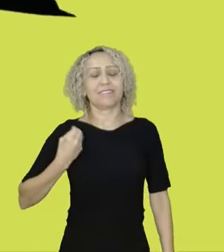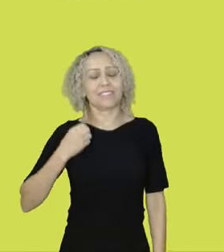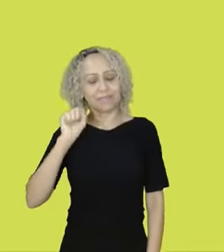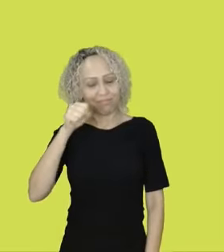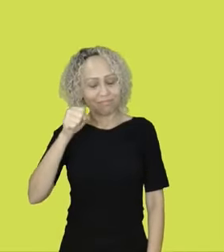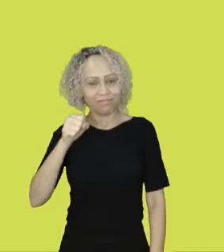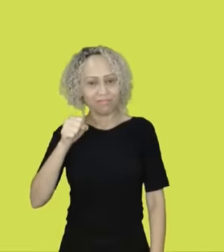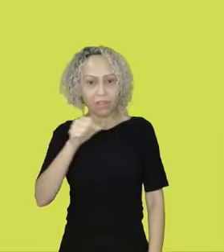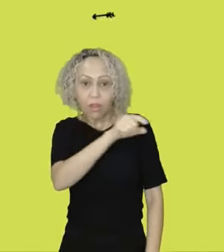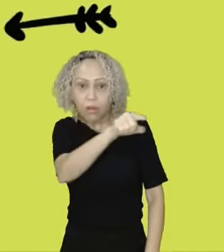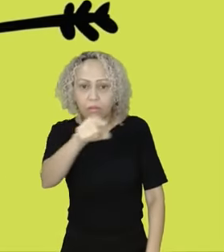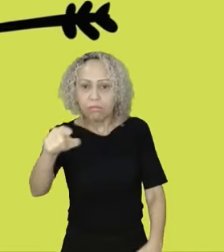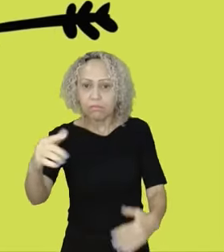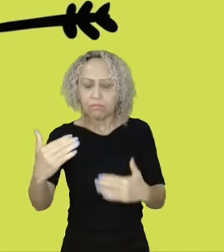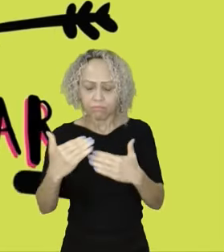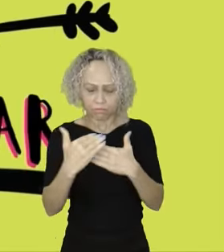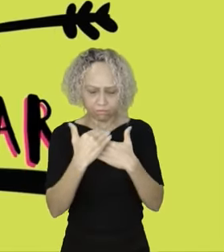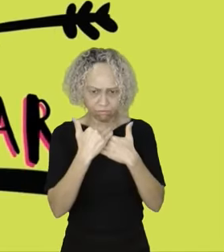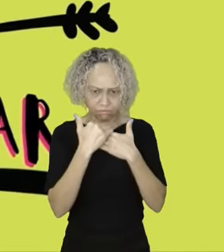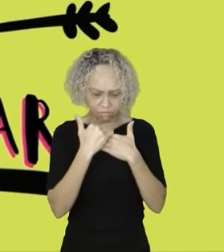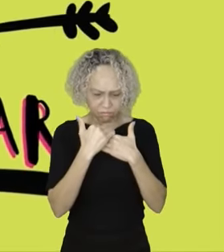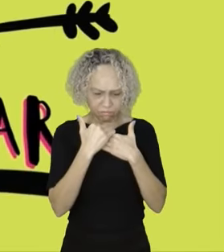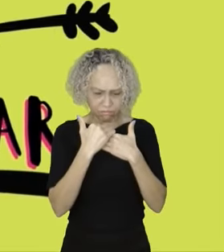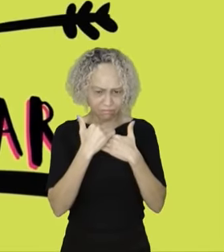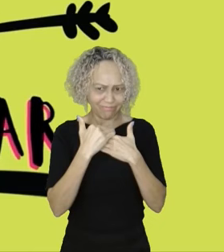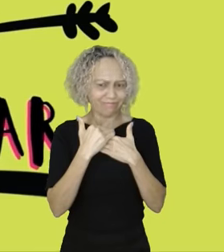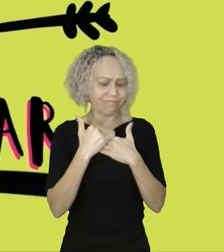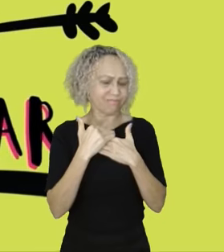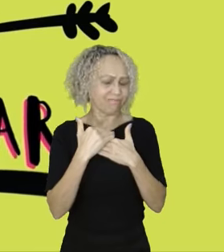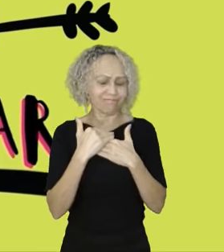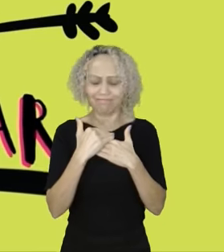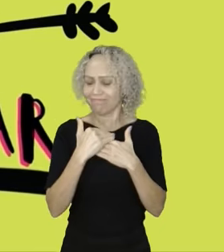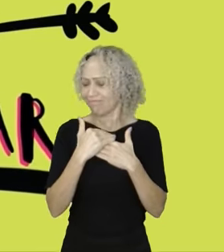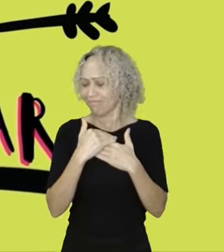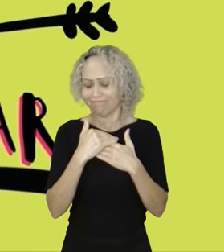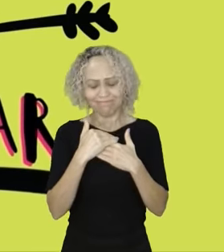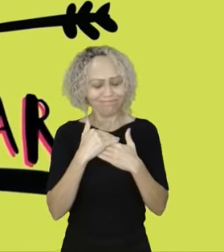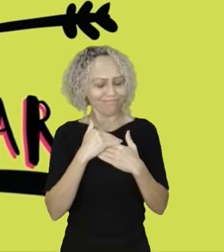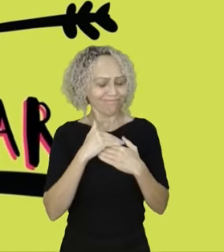Não vão mais conseguir me anular, me calar